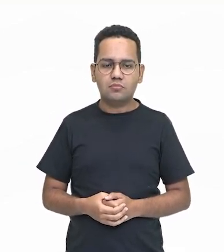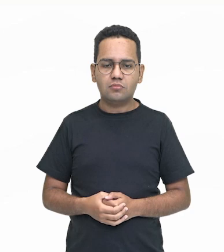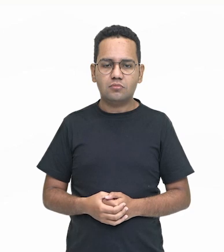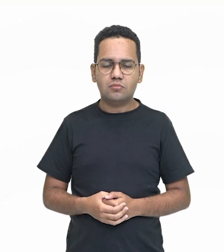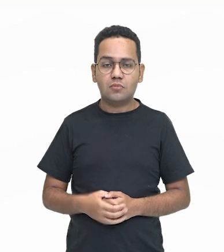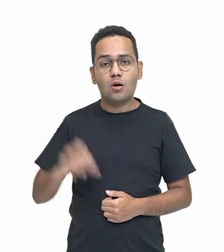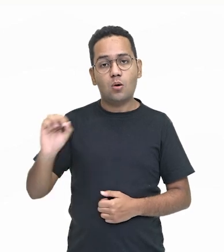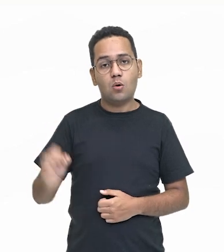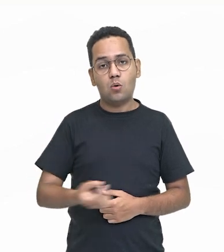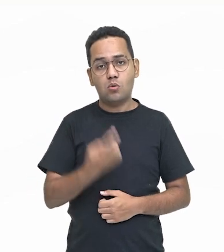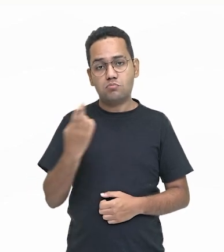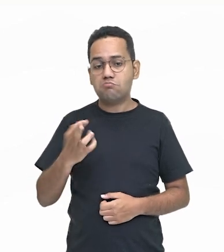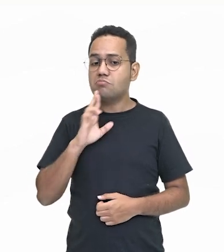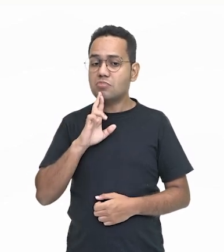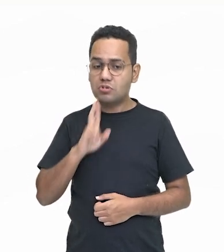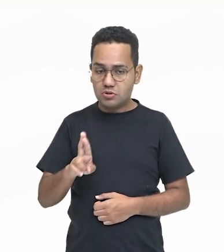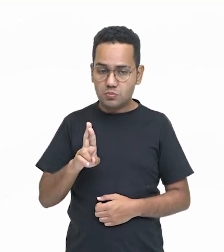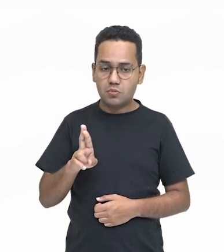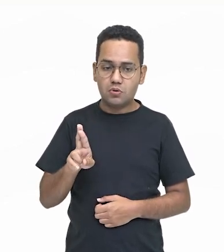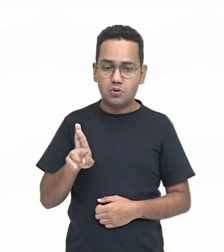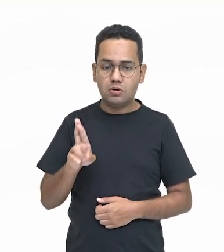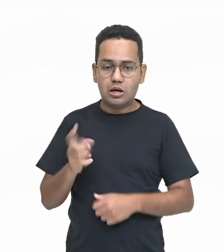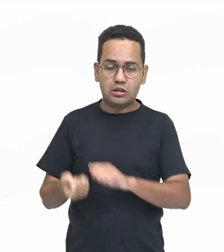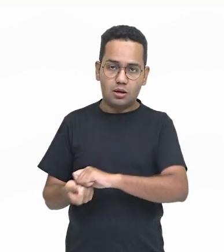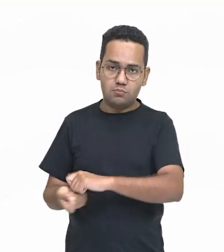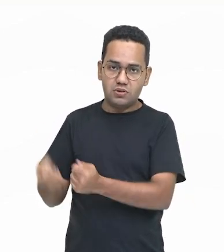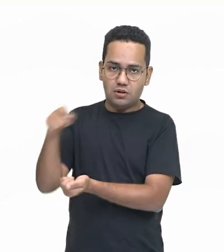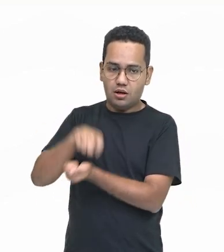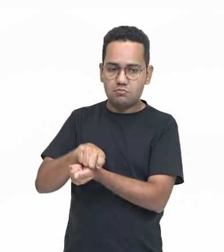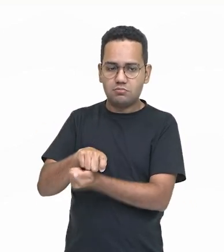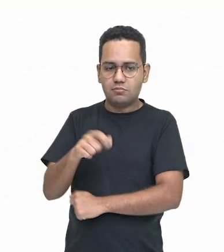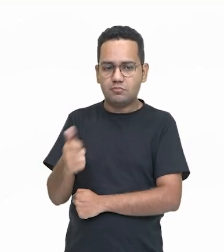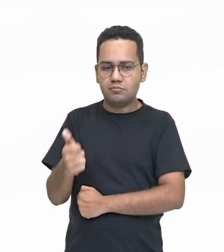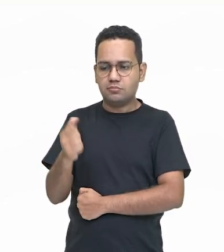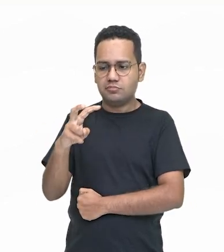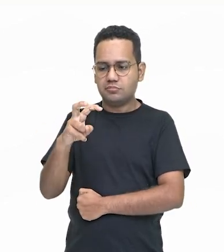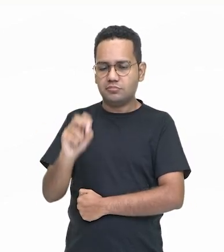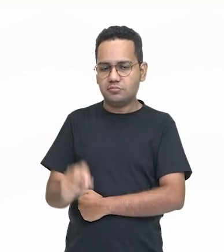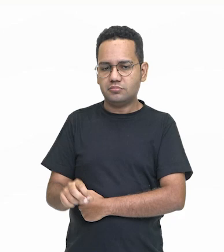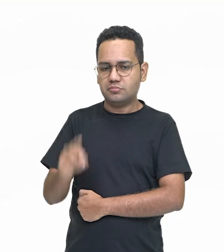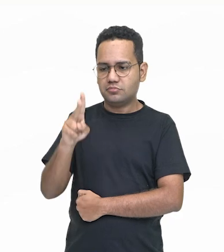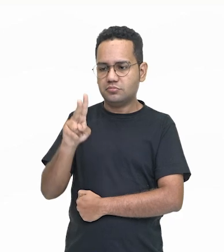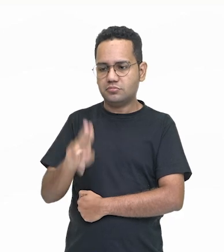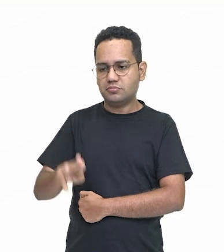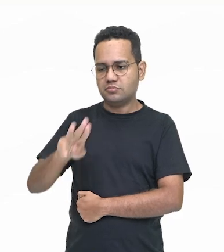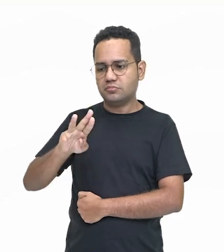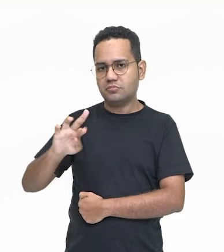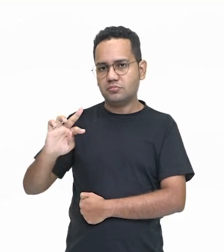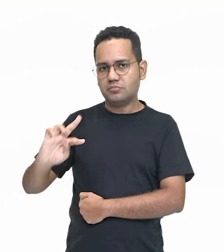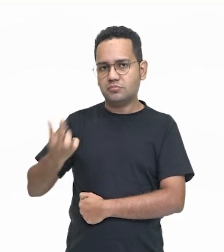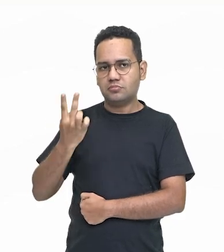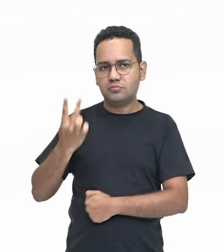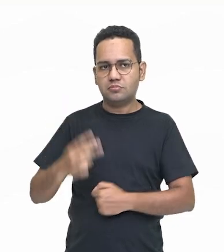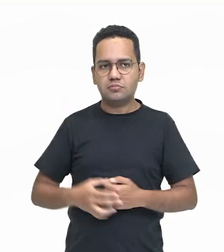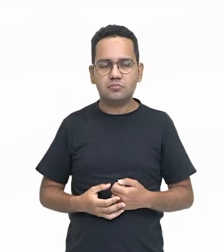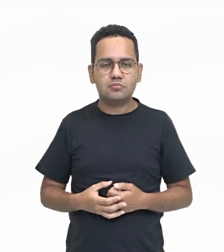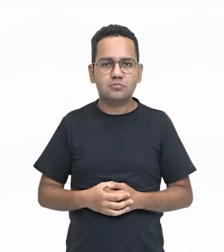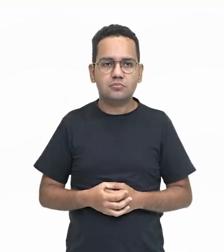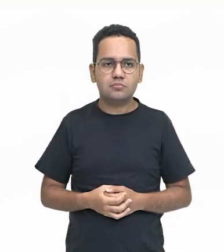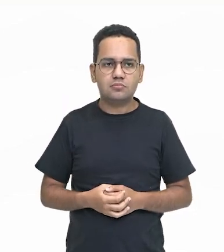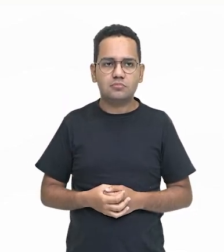150.000 watts hora. Colocando esse valor em quilowatts, as lâmpadas incandescentes